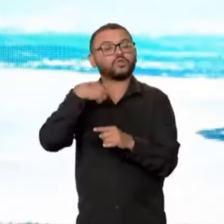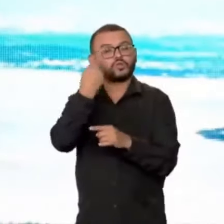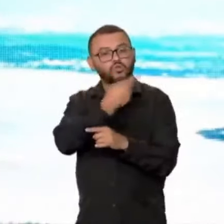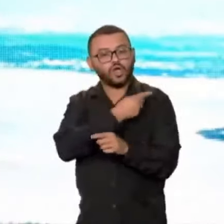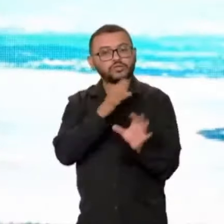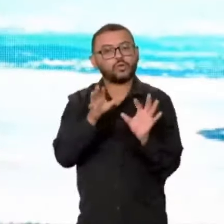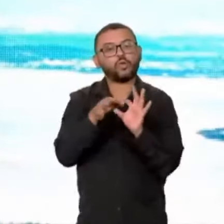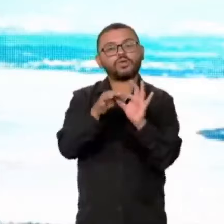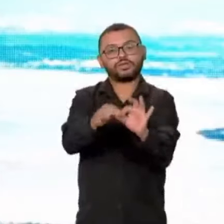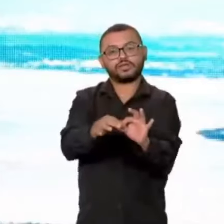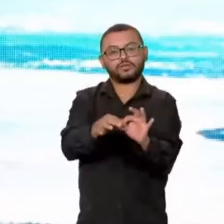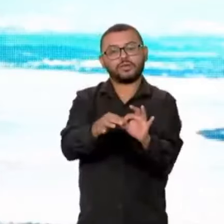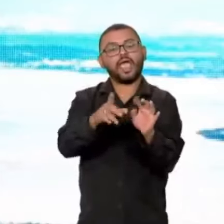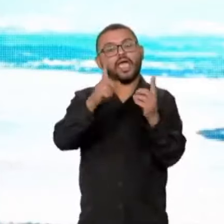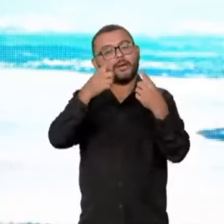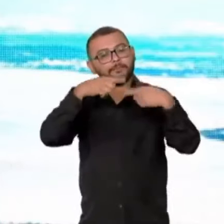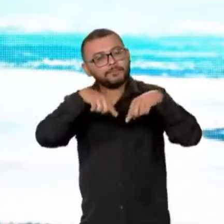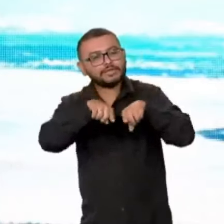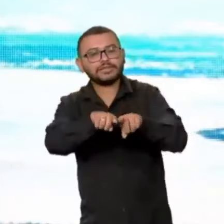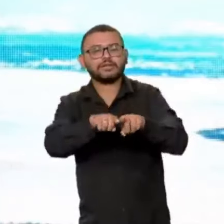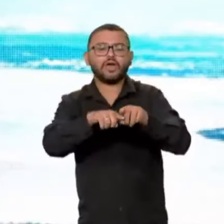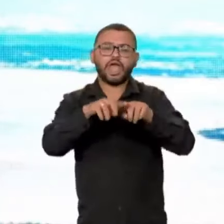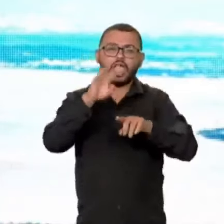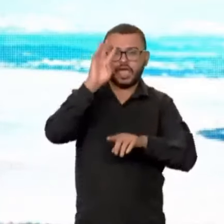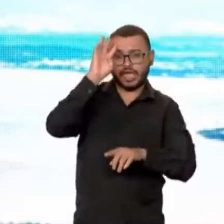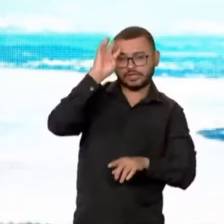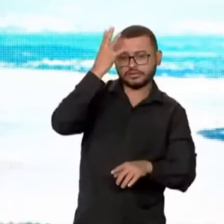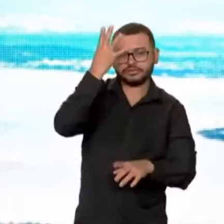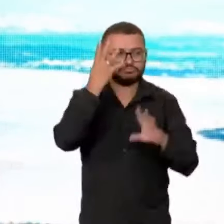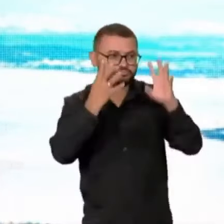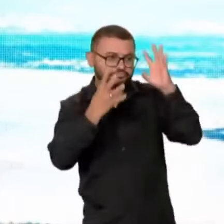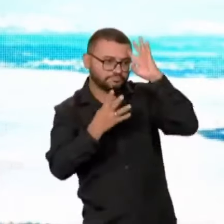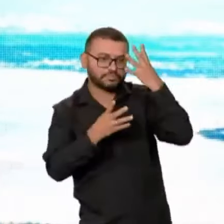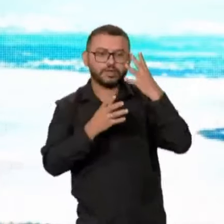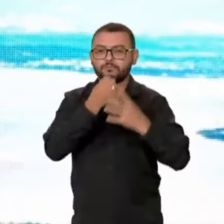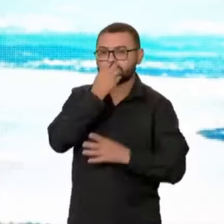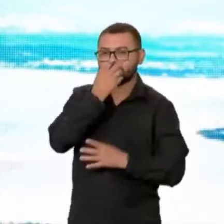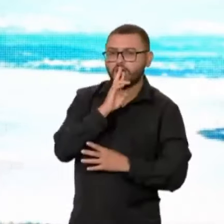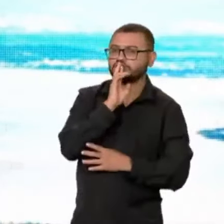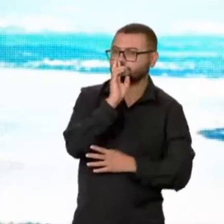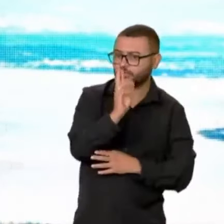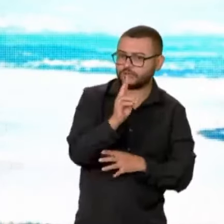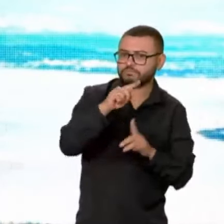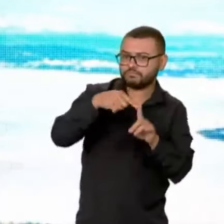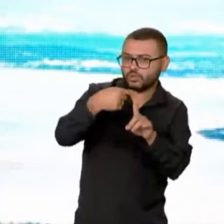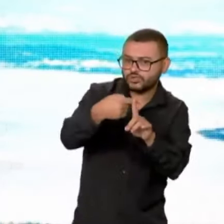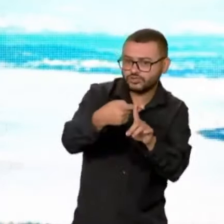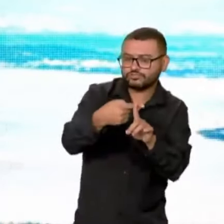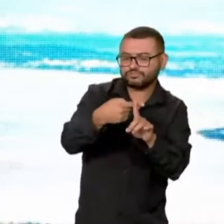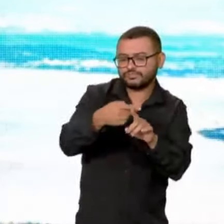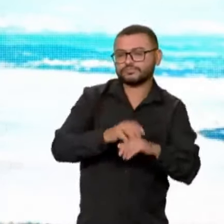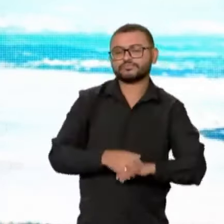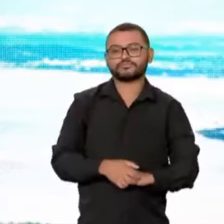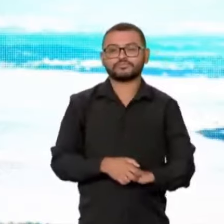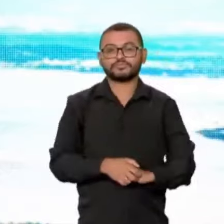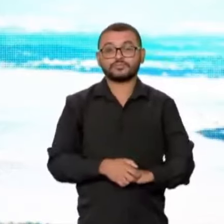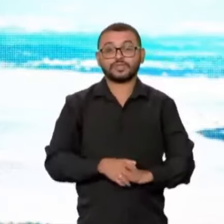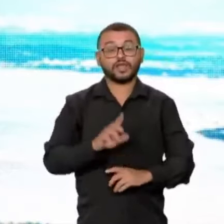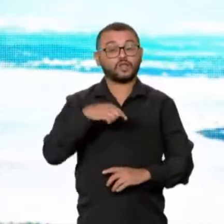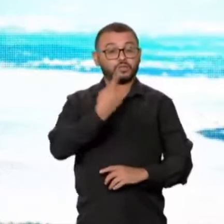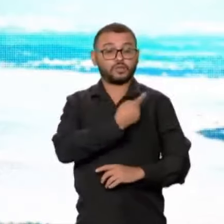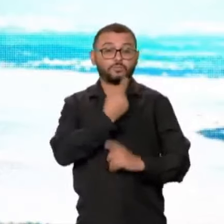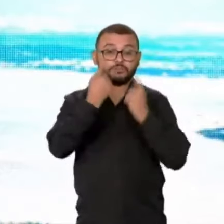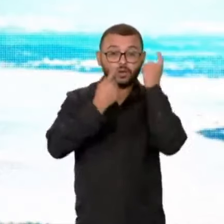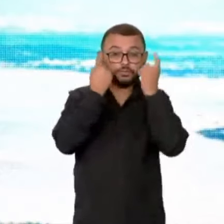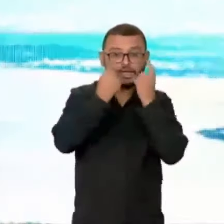gente pode ter resultados muito mais eficazes e muito mais rápidos. A nossa preocupação